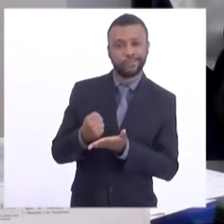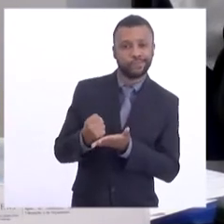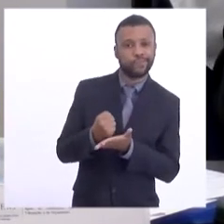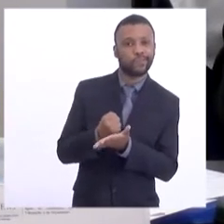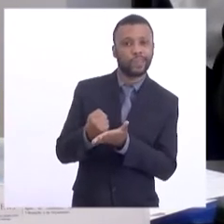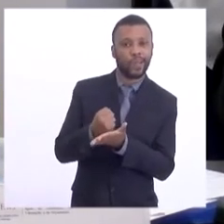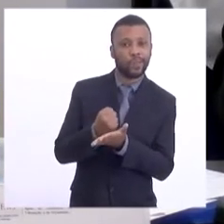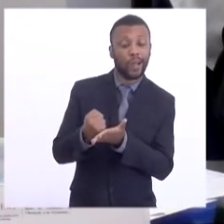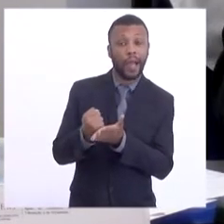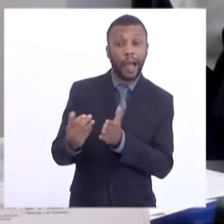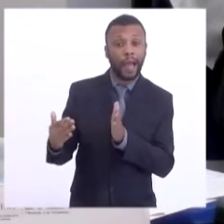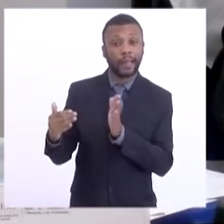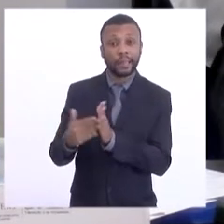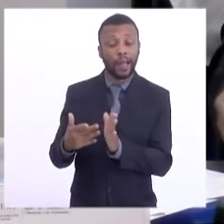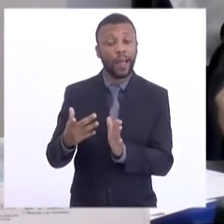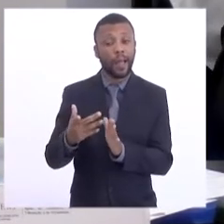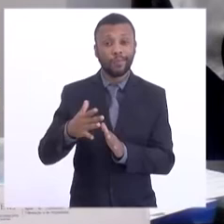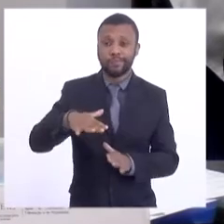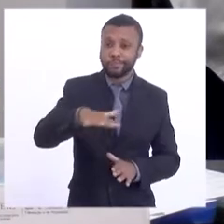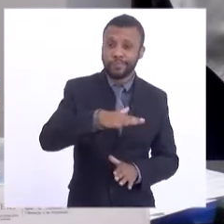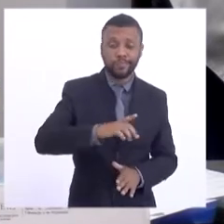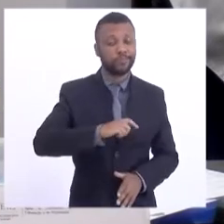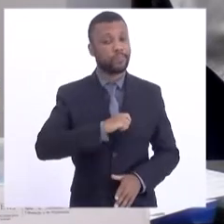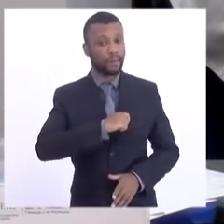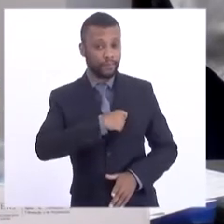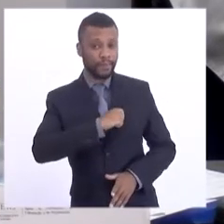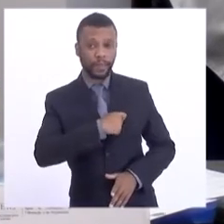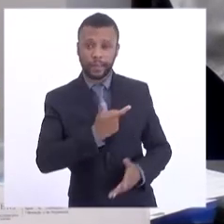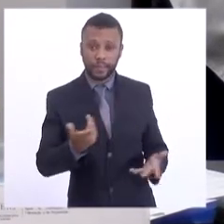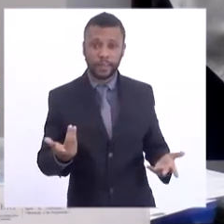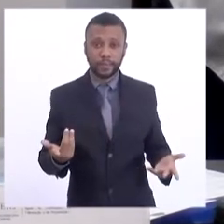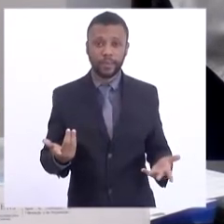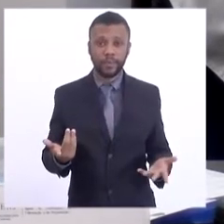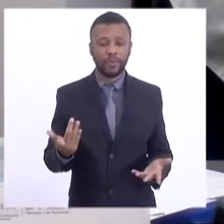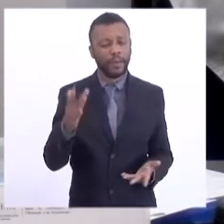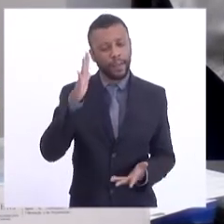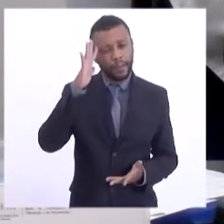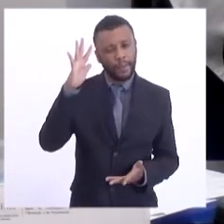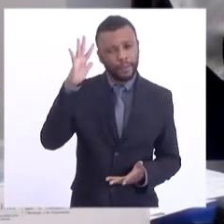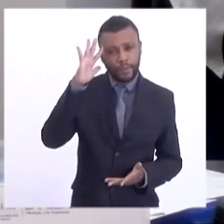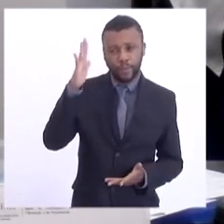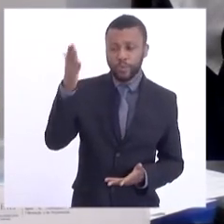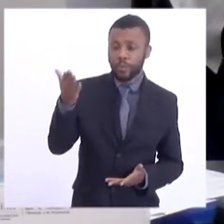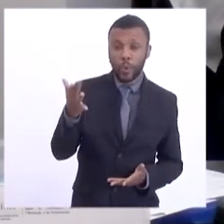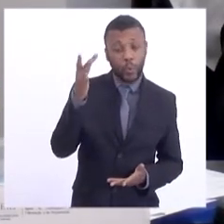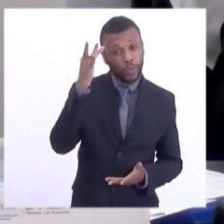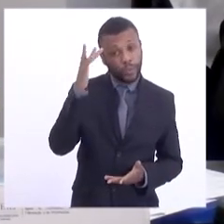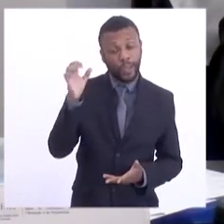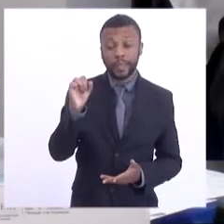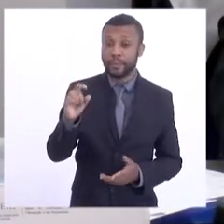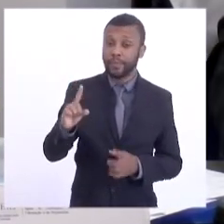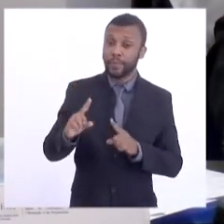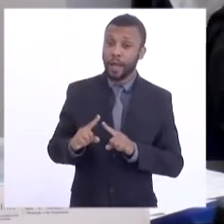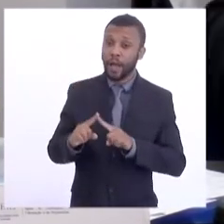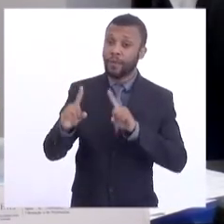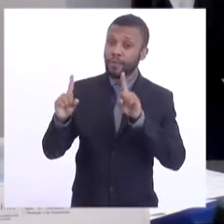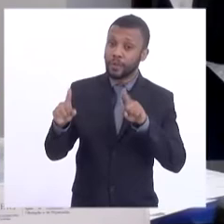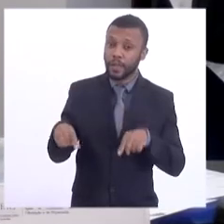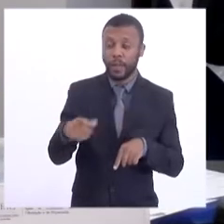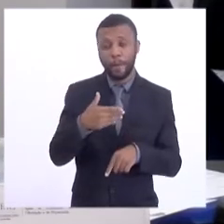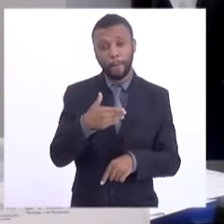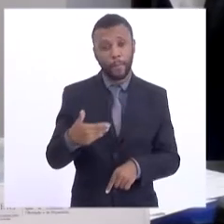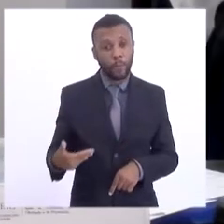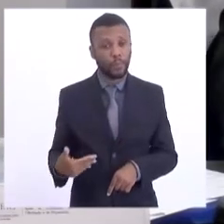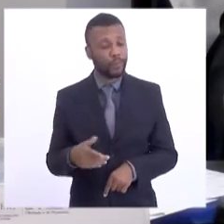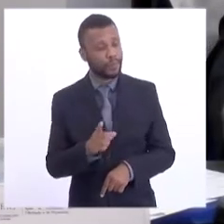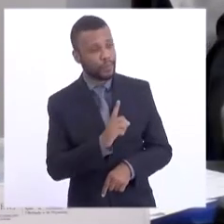e até fiscalização meu amor e imagine o seu eu não sei se o seu é funcionário público não